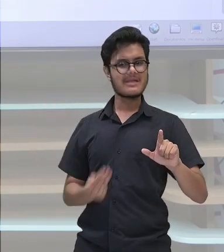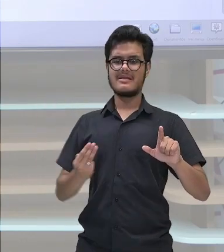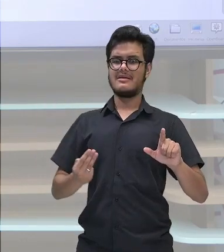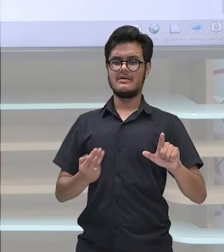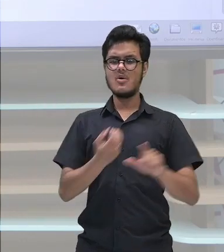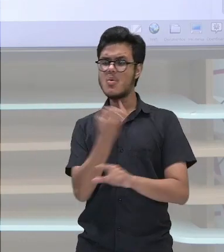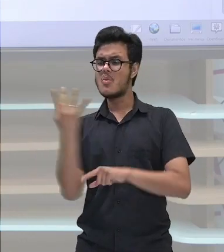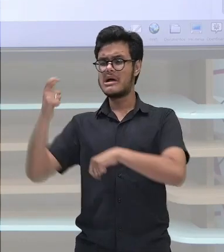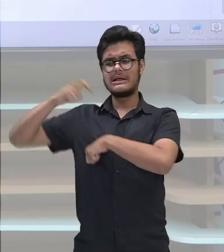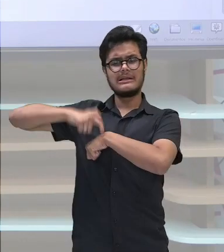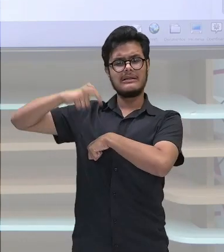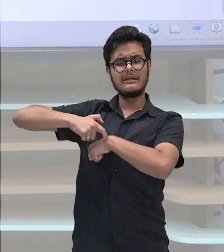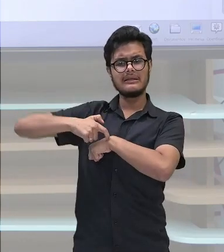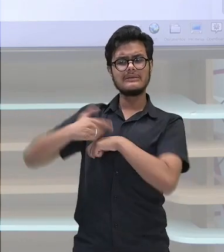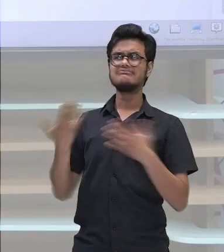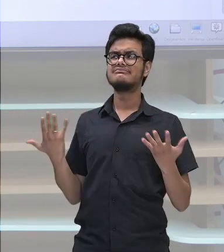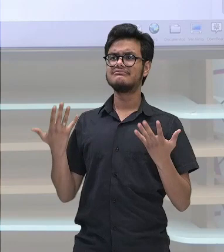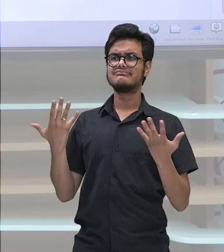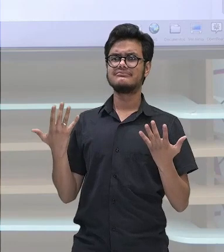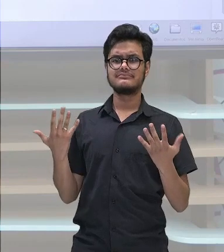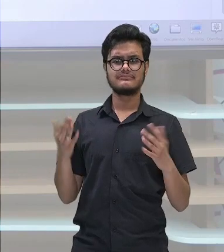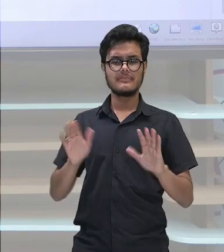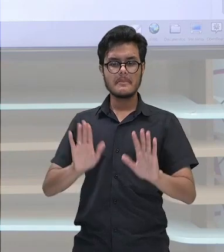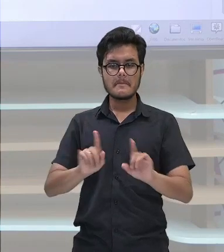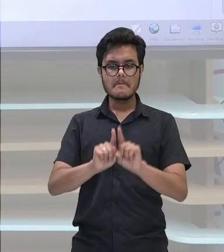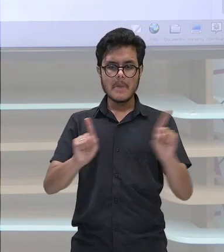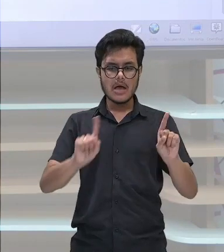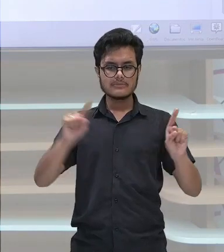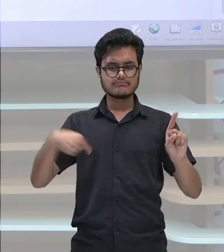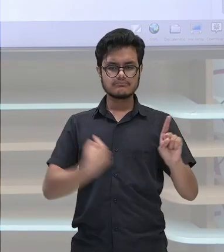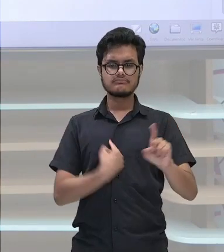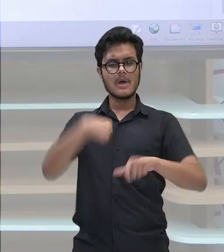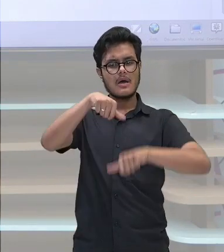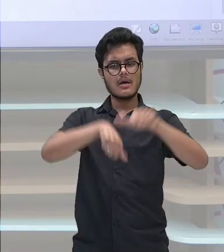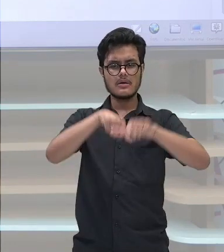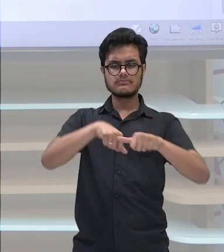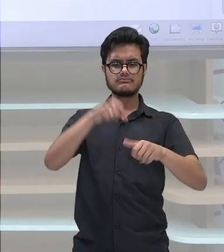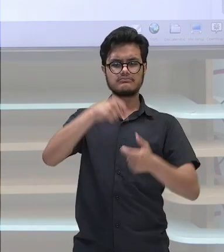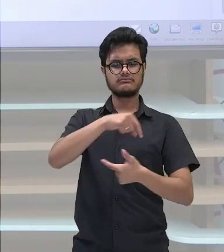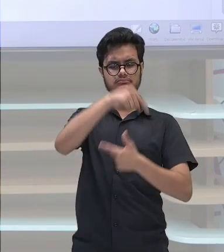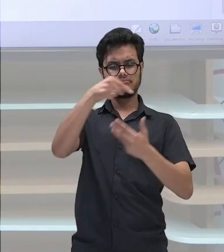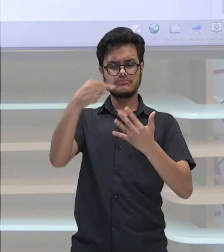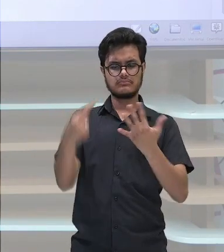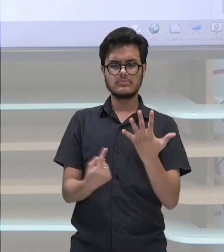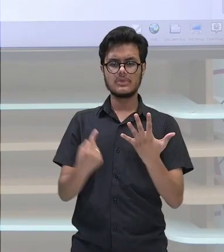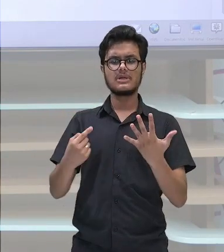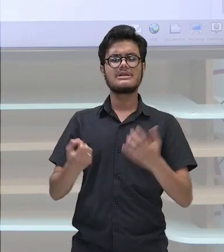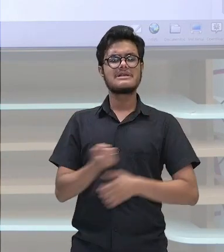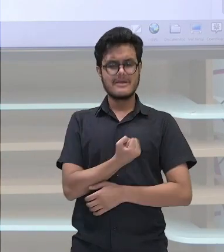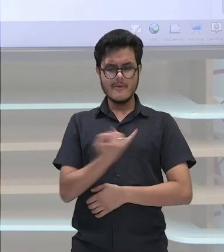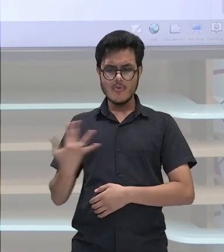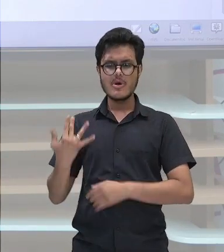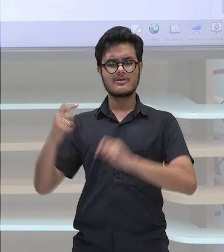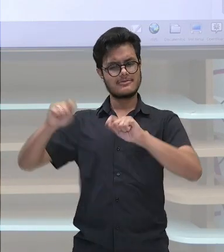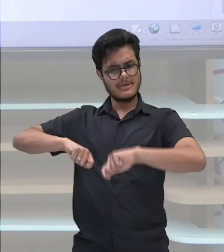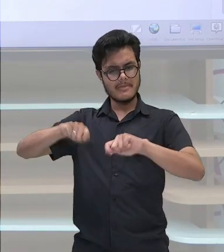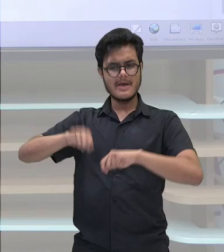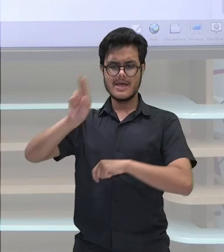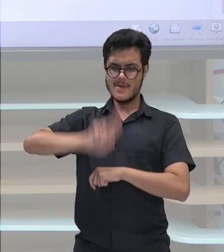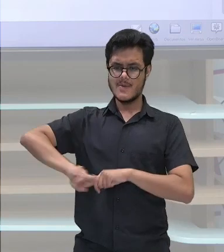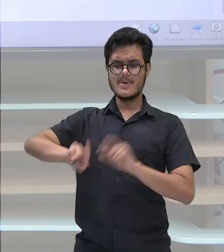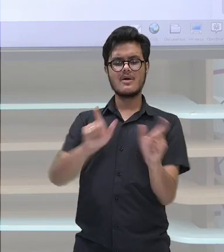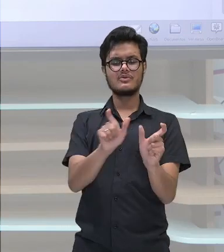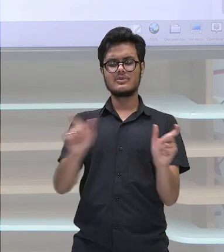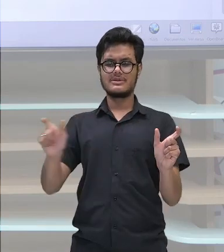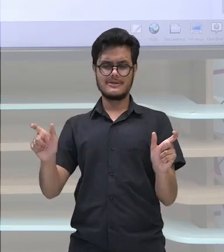gente levaria para fazer isso mas com auxílio da análise combinatória a gente sabe o quê A gente sabe quantos anagramas a gente vai poder